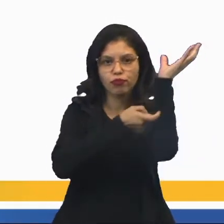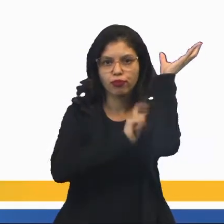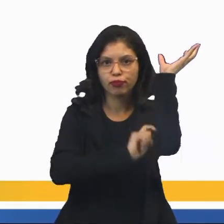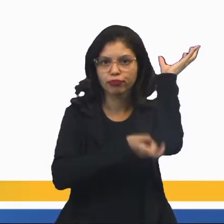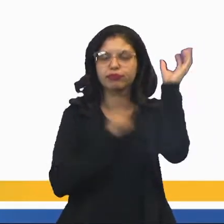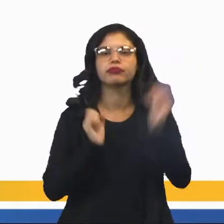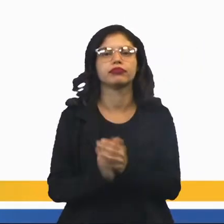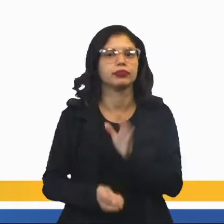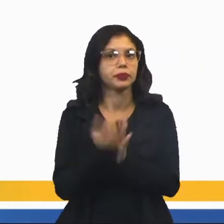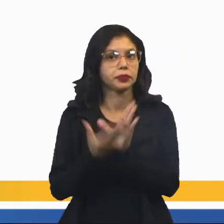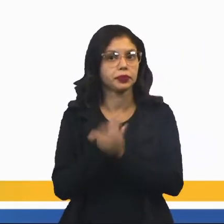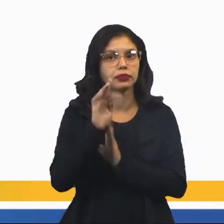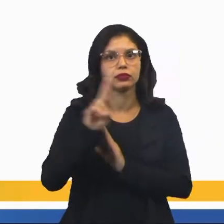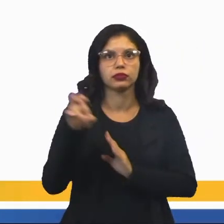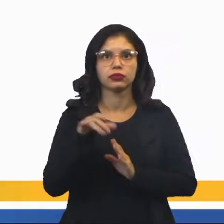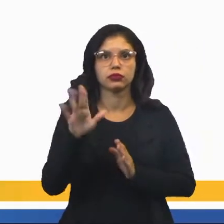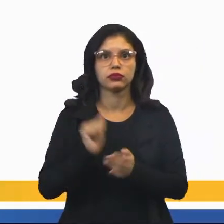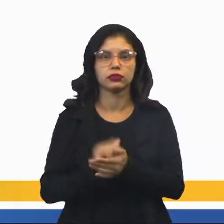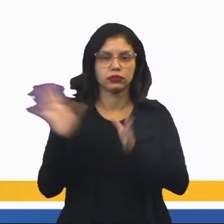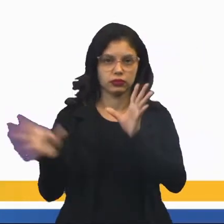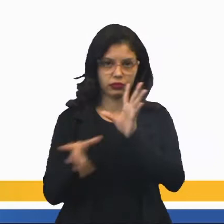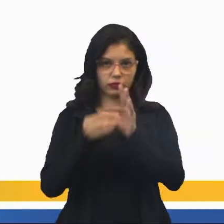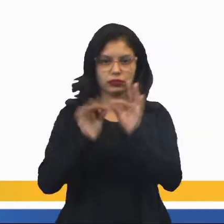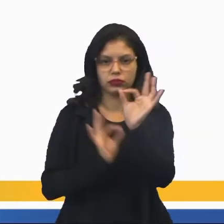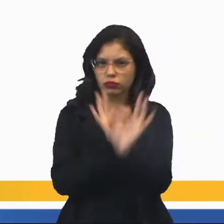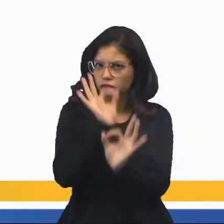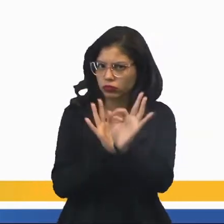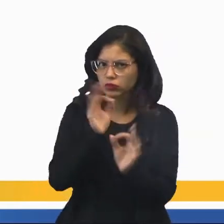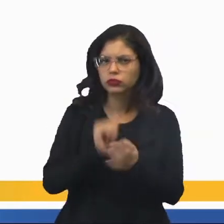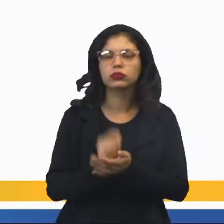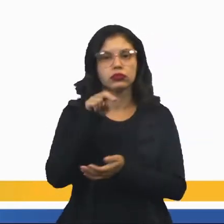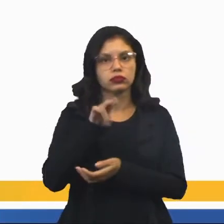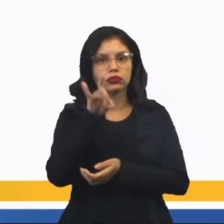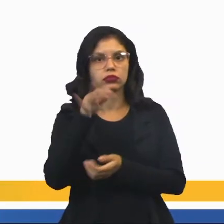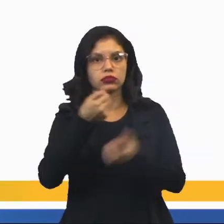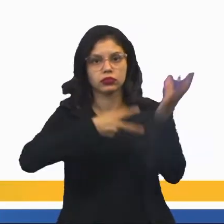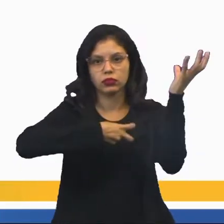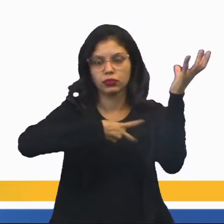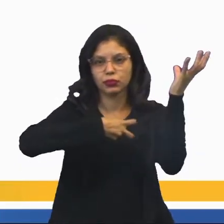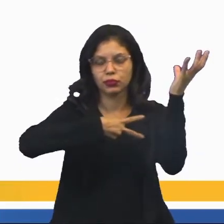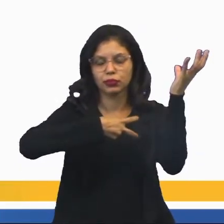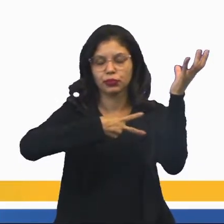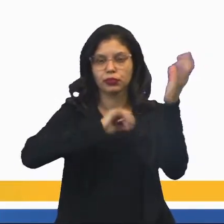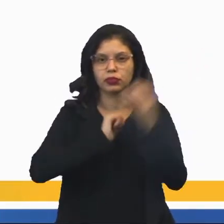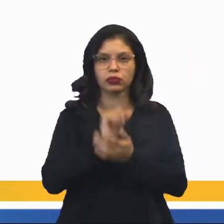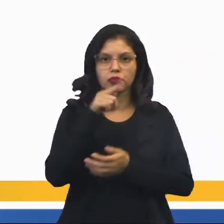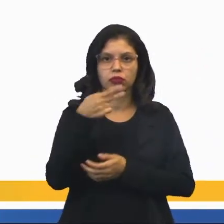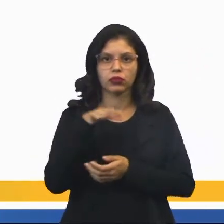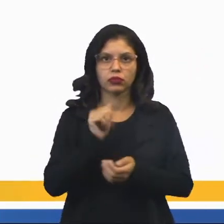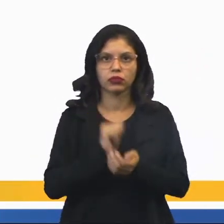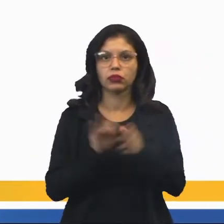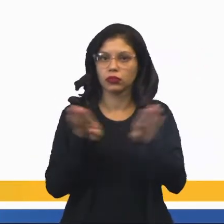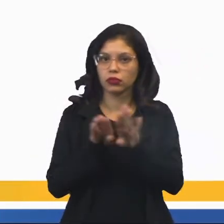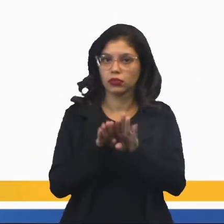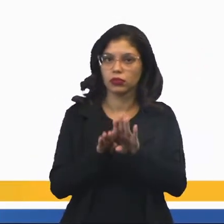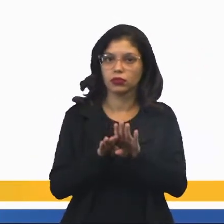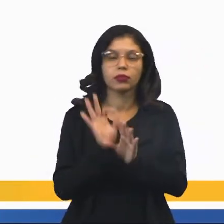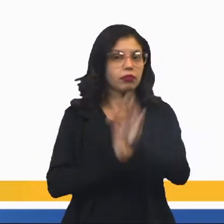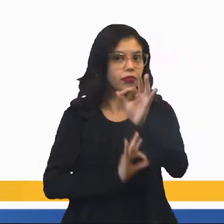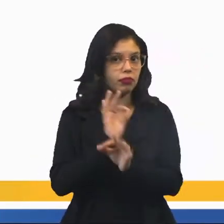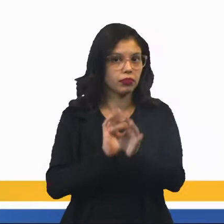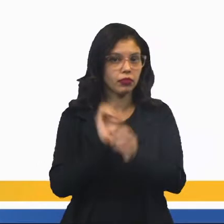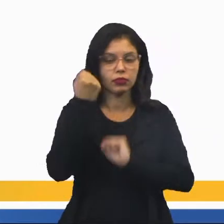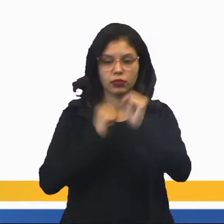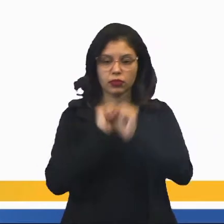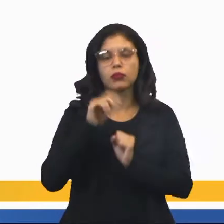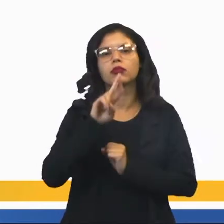da borracha. Foram instaladas várias unidades de extração do látex e da produção de borracha, o que